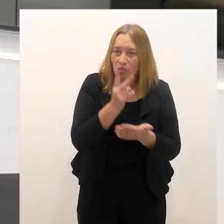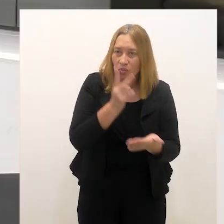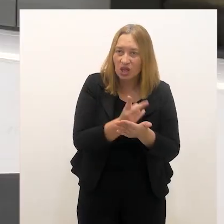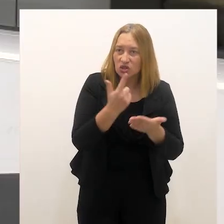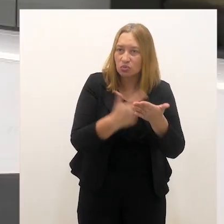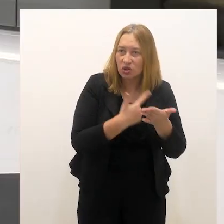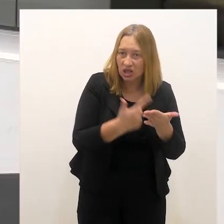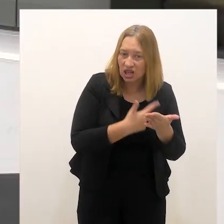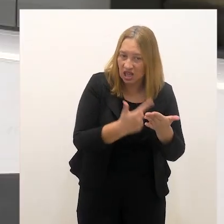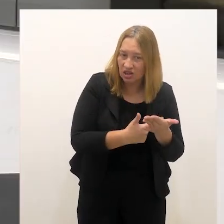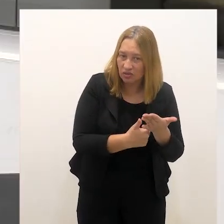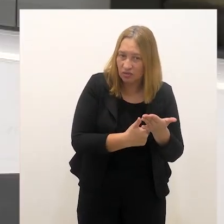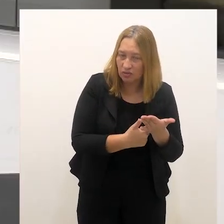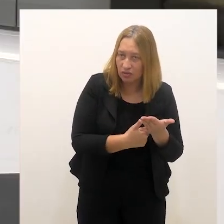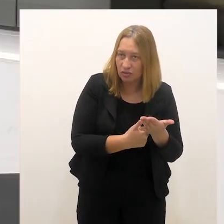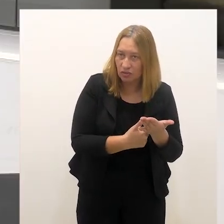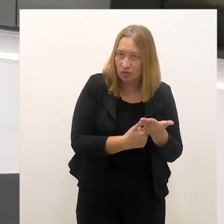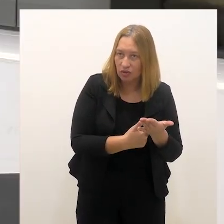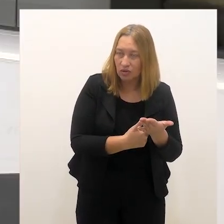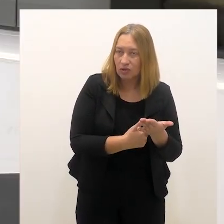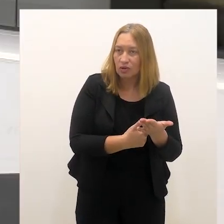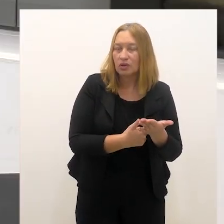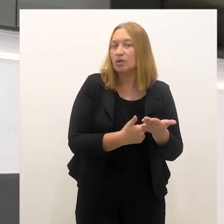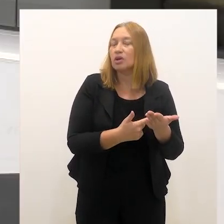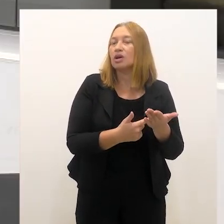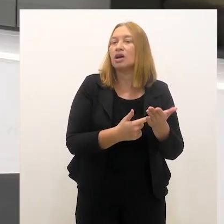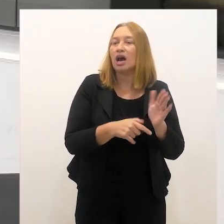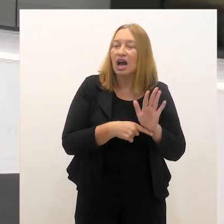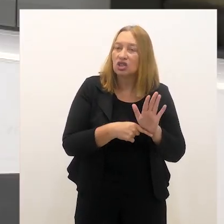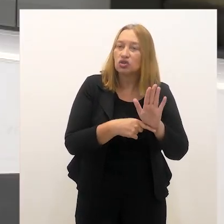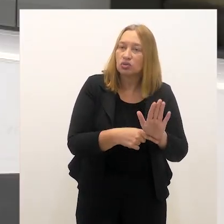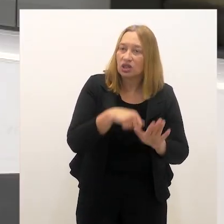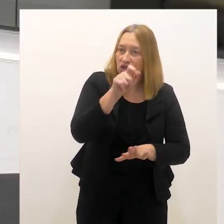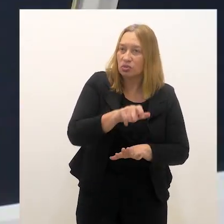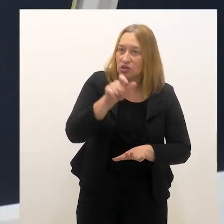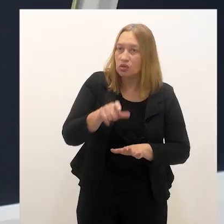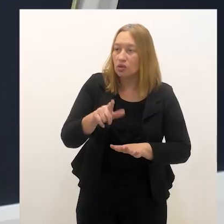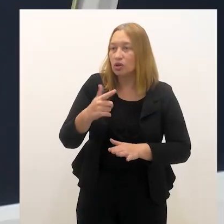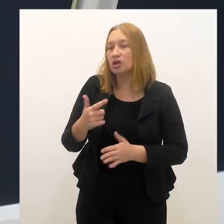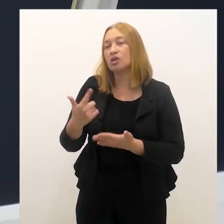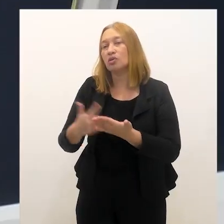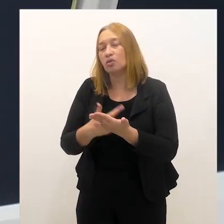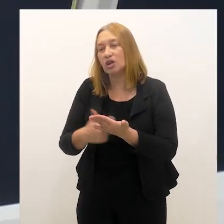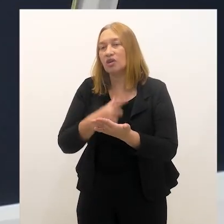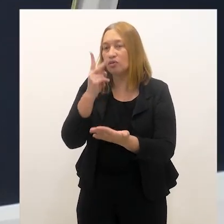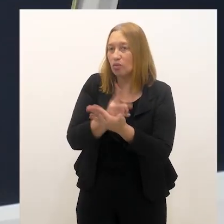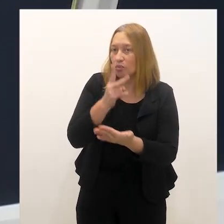livro incomoda tanto e aonde que esse mesmo livro ajuda as pessoas? Olha,